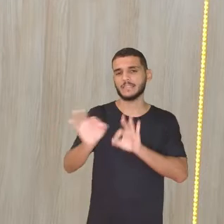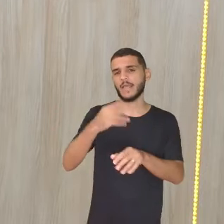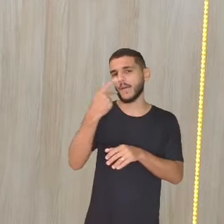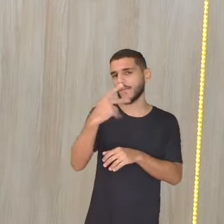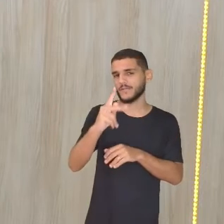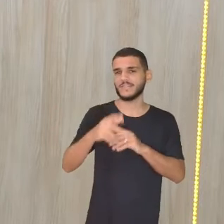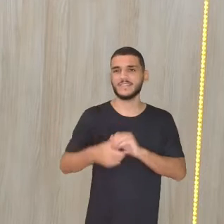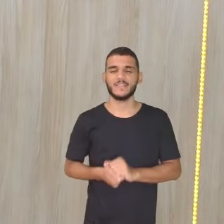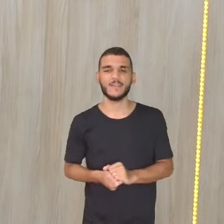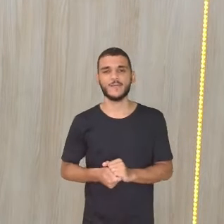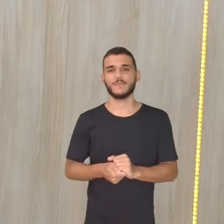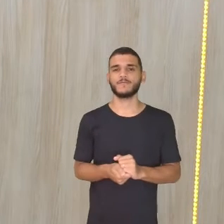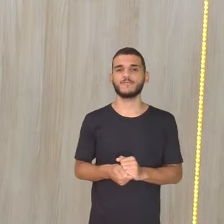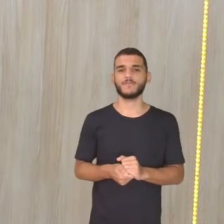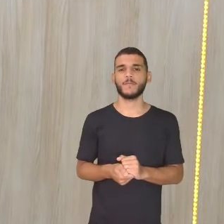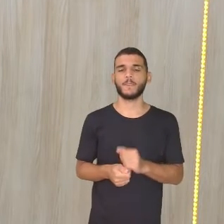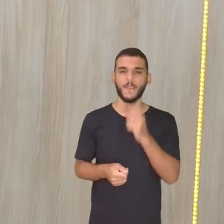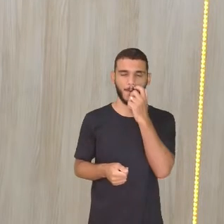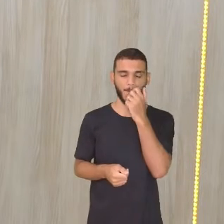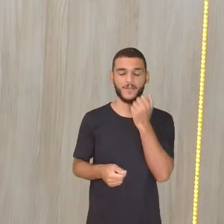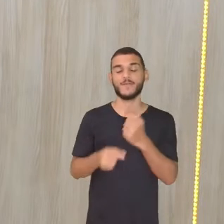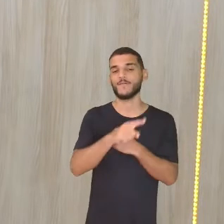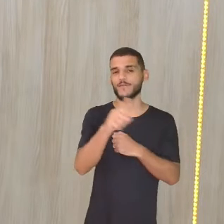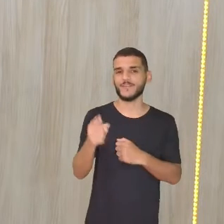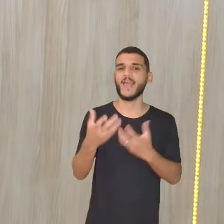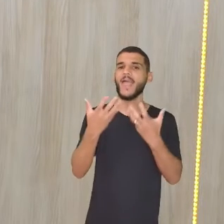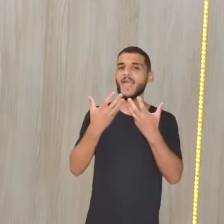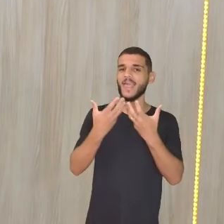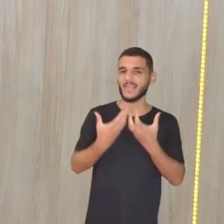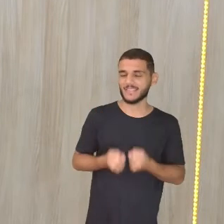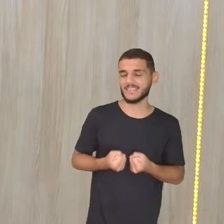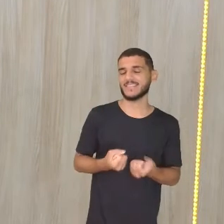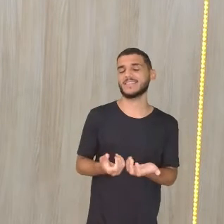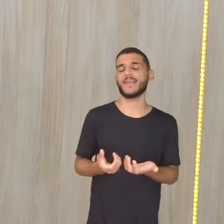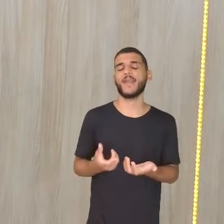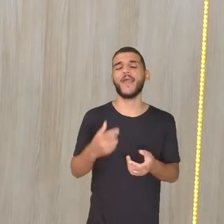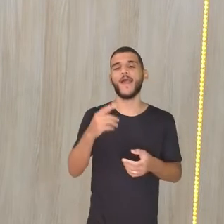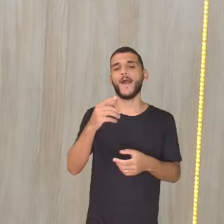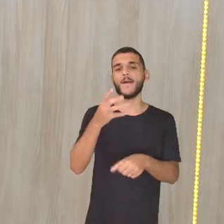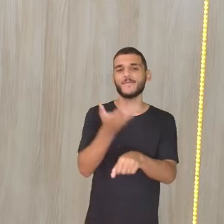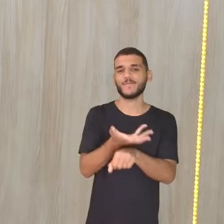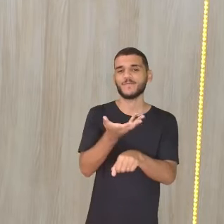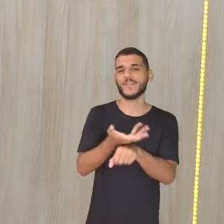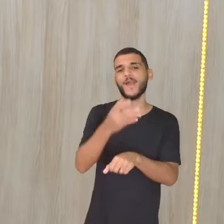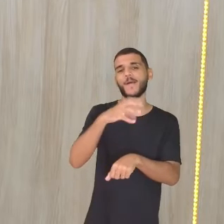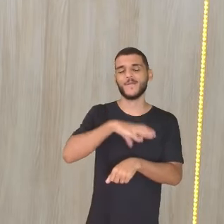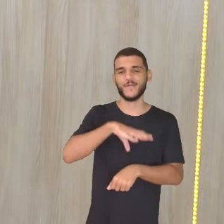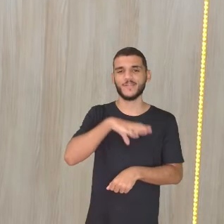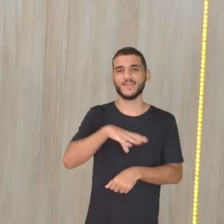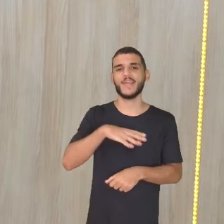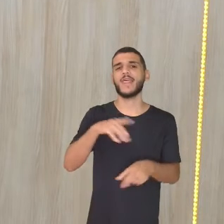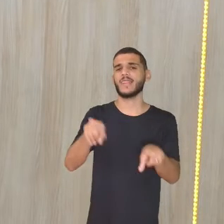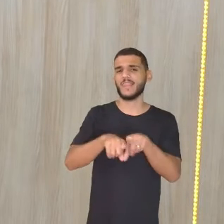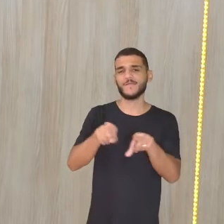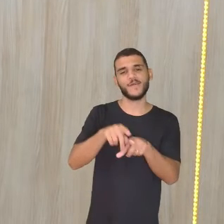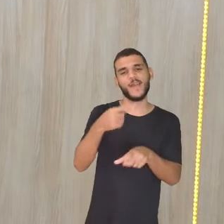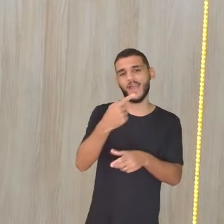vocês. Acolham no coração de vocês, não é? A disciplina de língua portuguesa, como também todas as